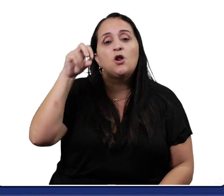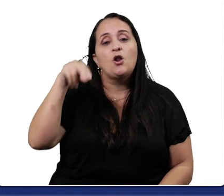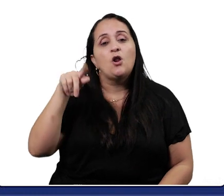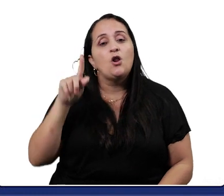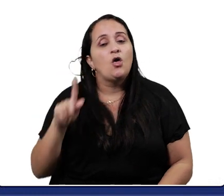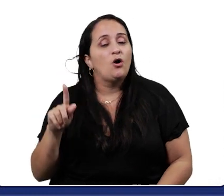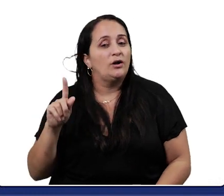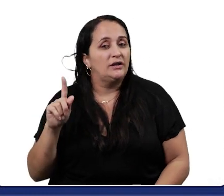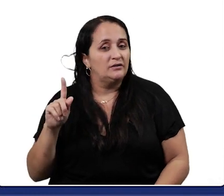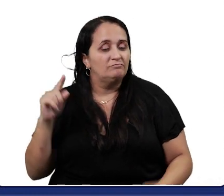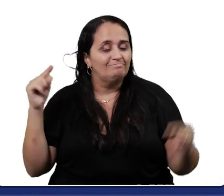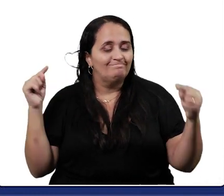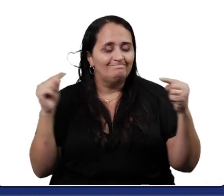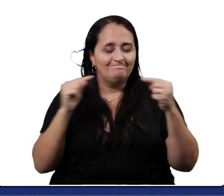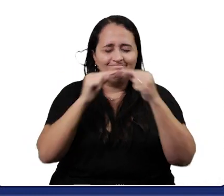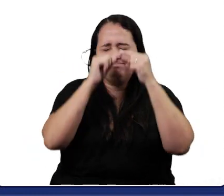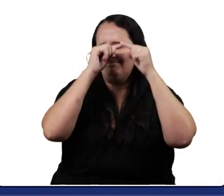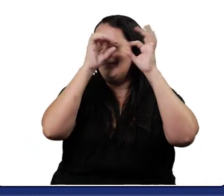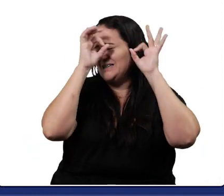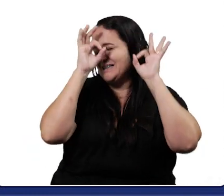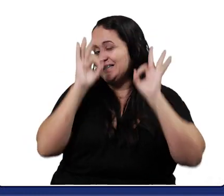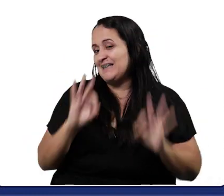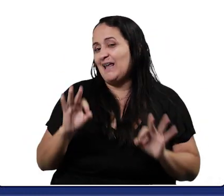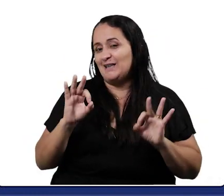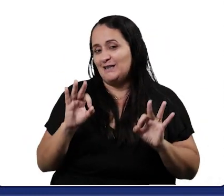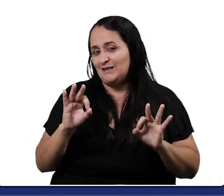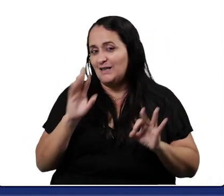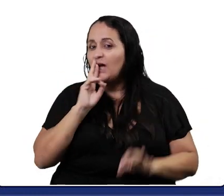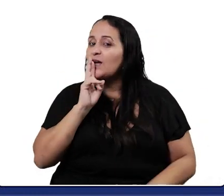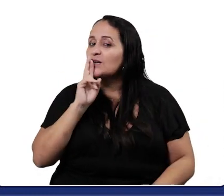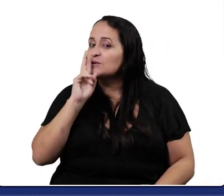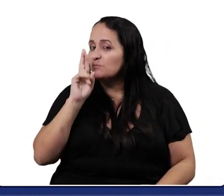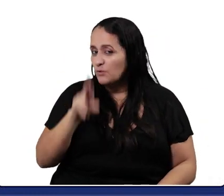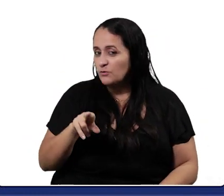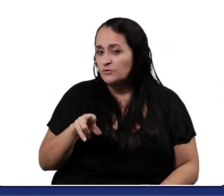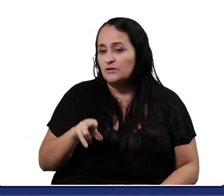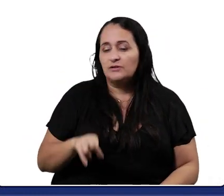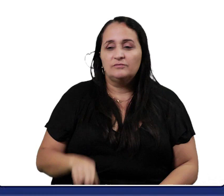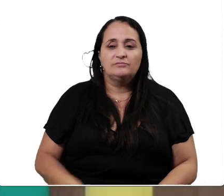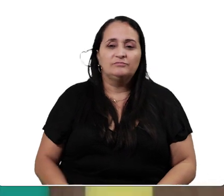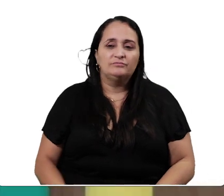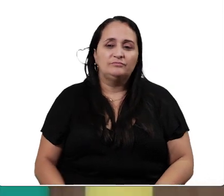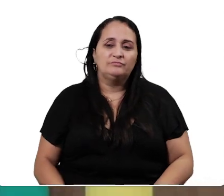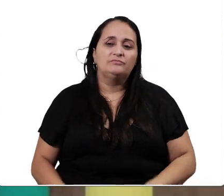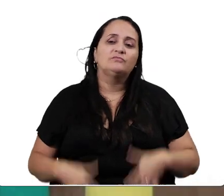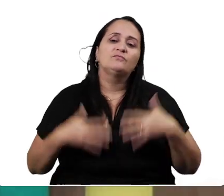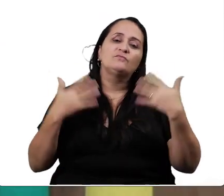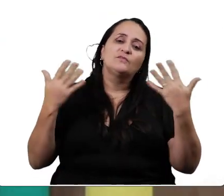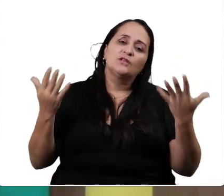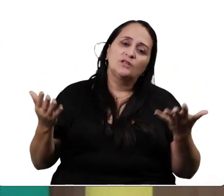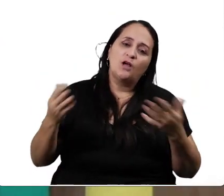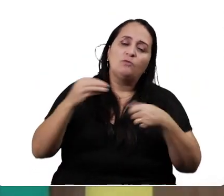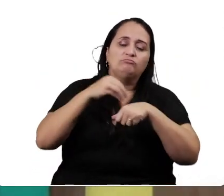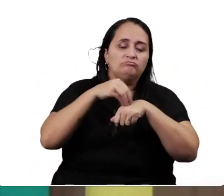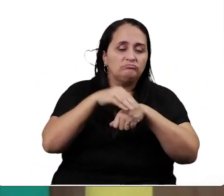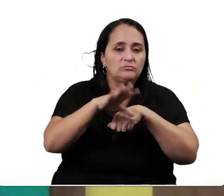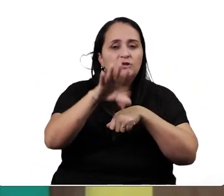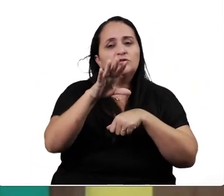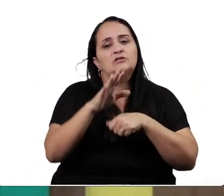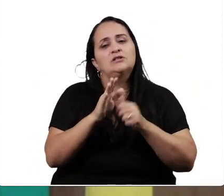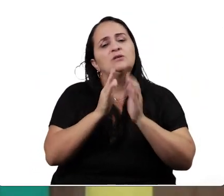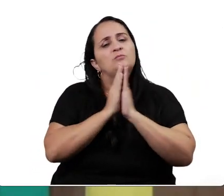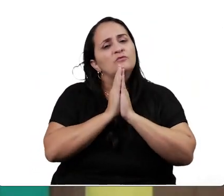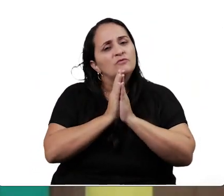Olha aí, certinha a resposta, letra C, Luz Long. Qual é a dica, gente? Está com